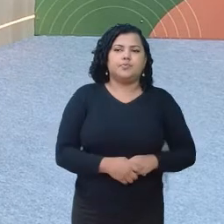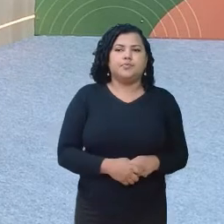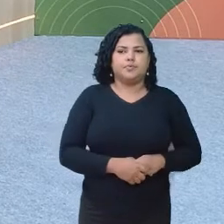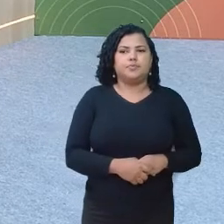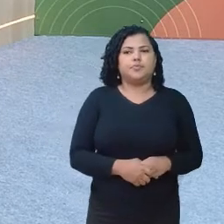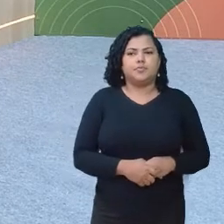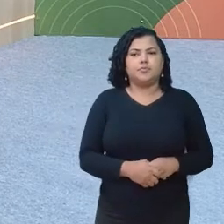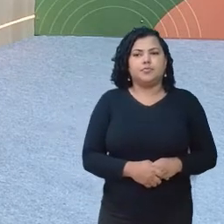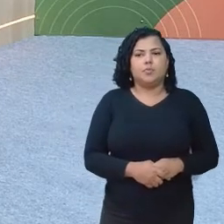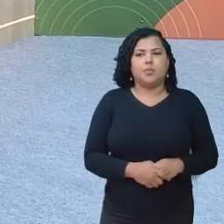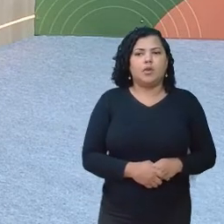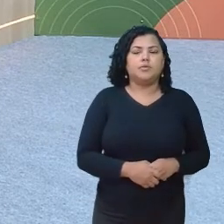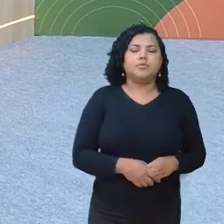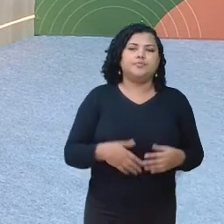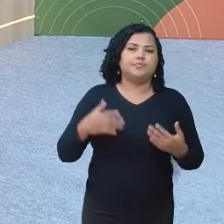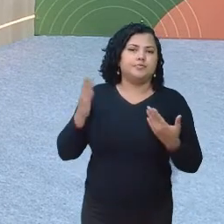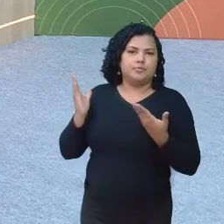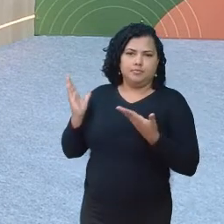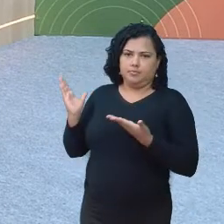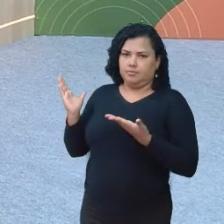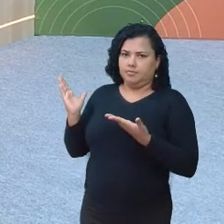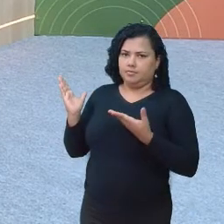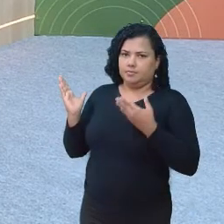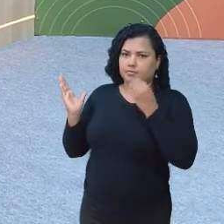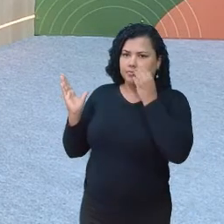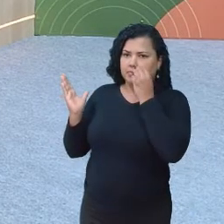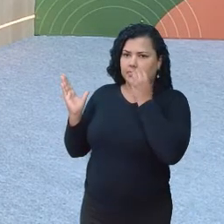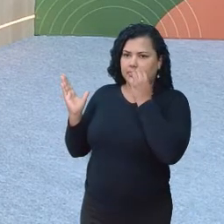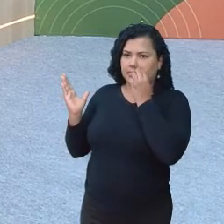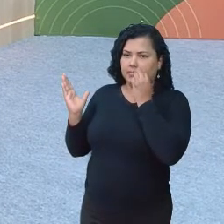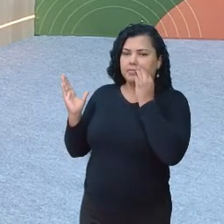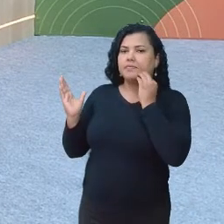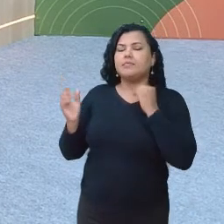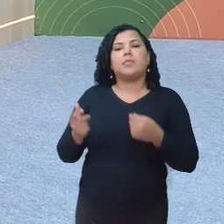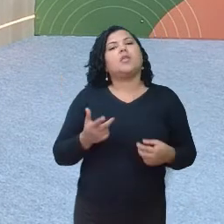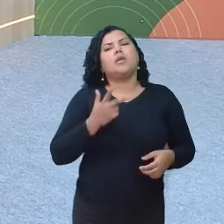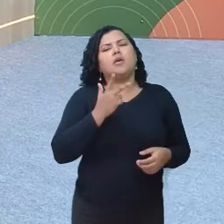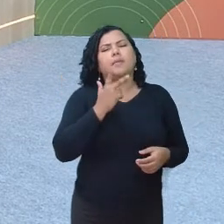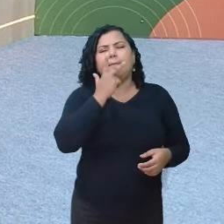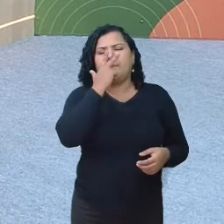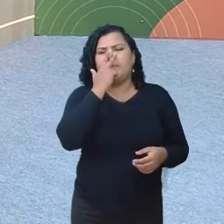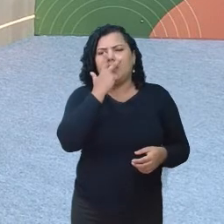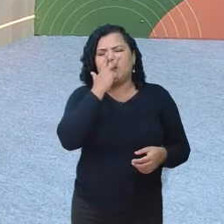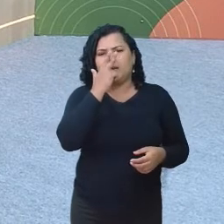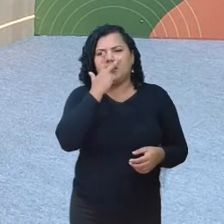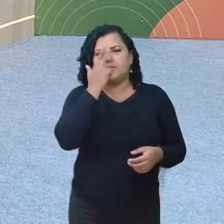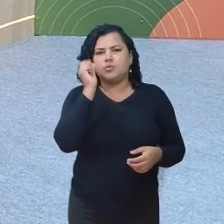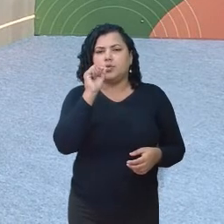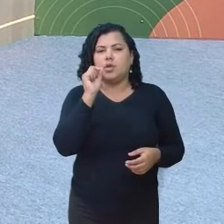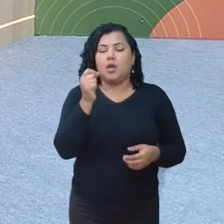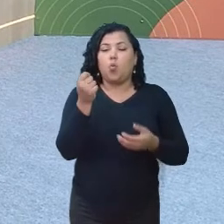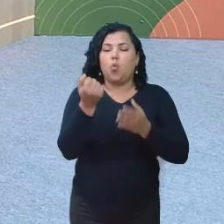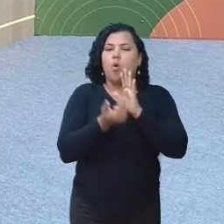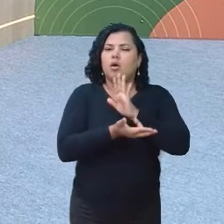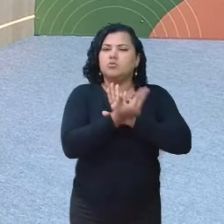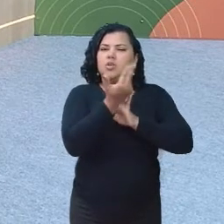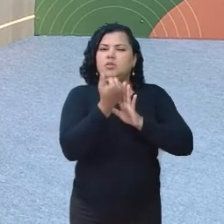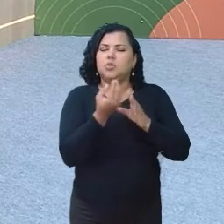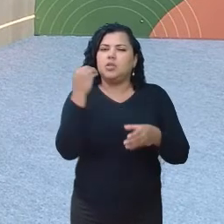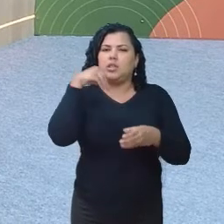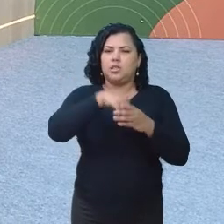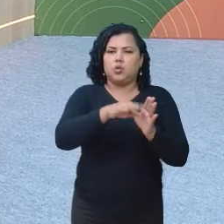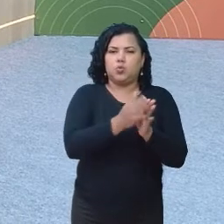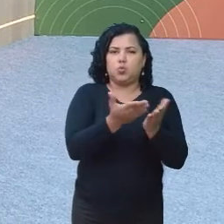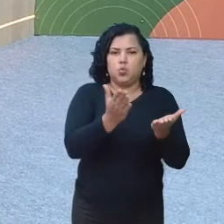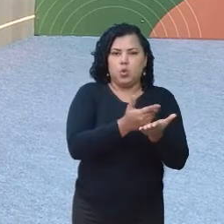Então veja, coloquei um quadrilátero agora mais parecido com aquelas figuras que a gente encontra no livro de matemática, né? Onde a gente